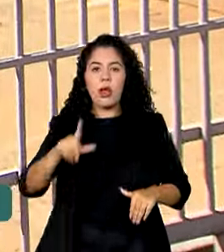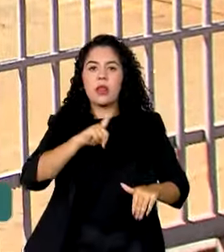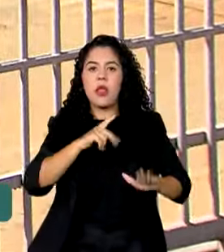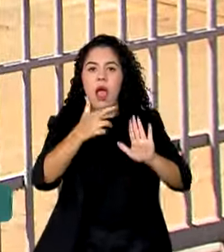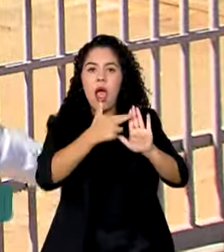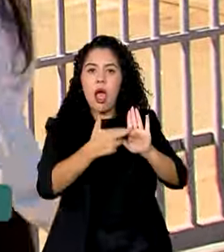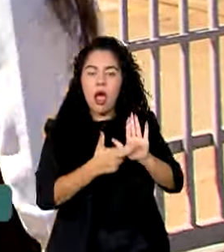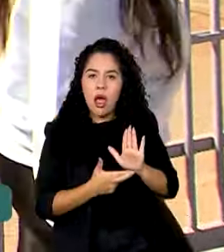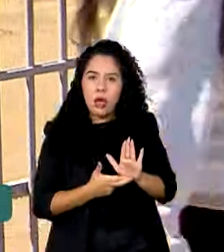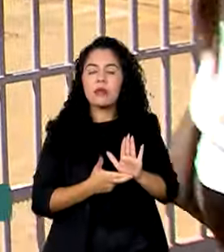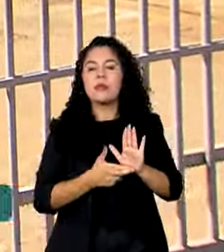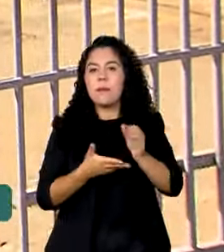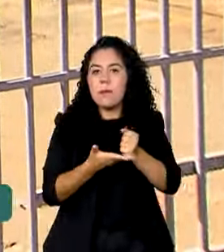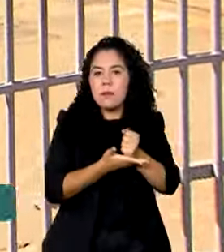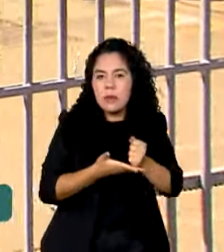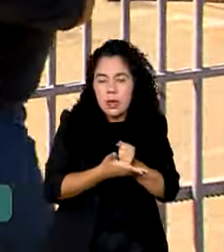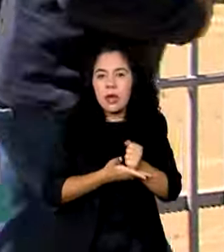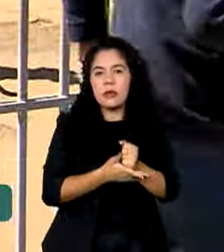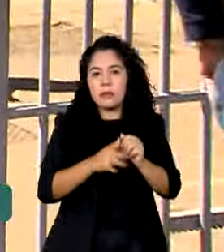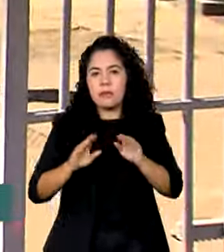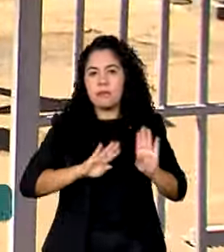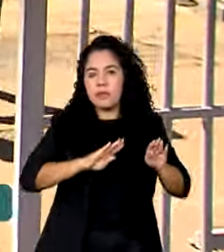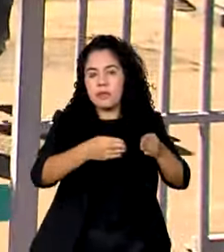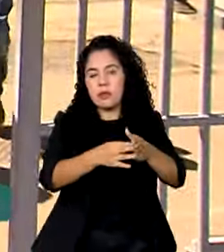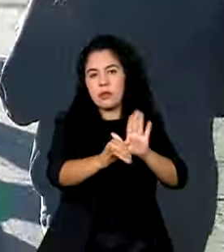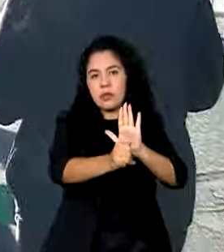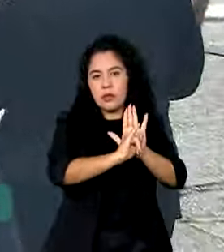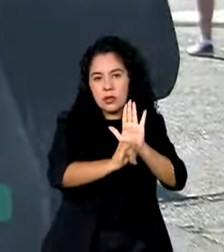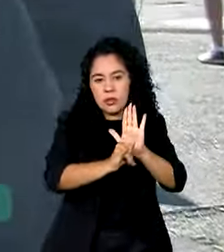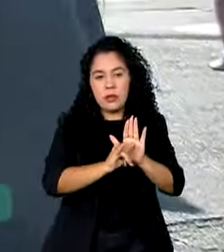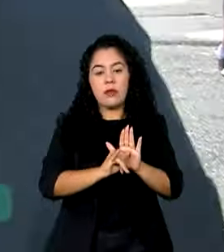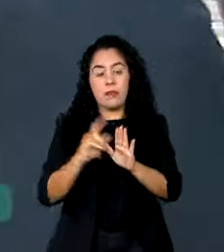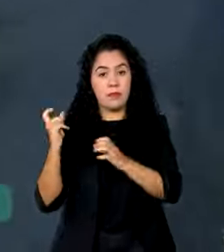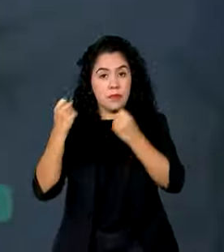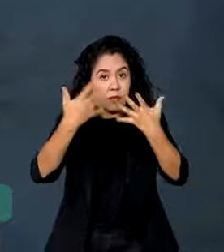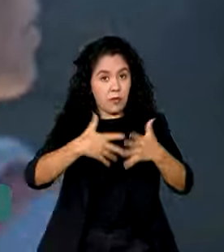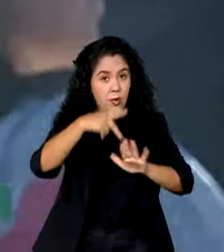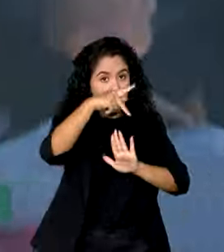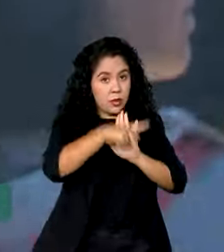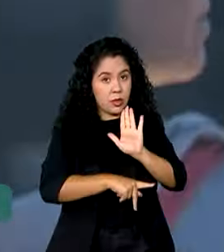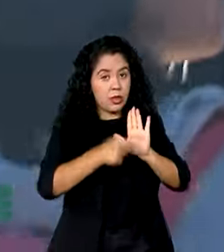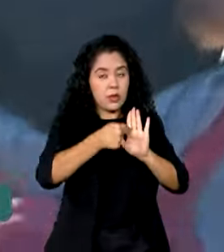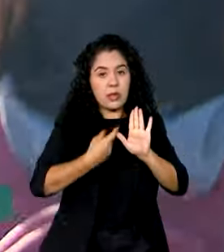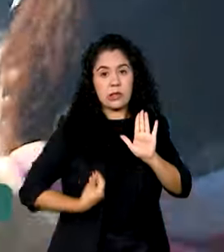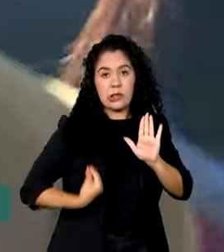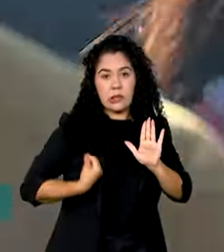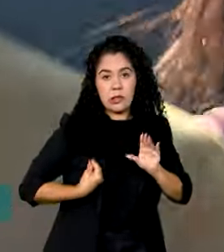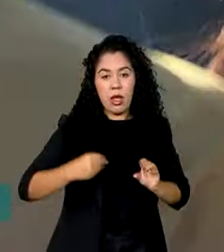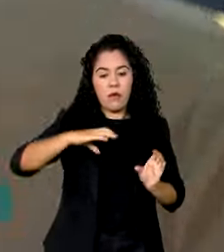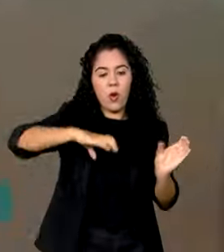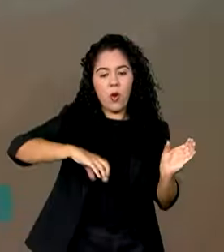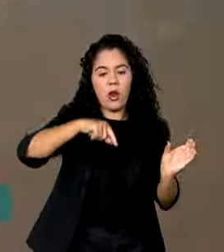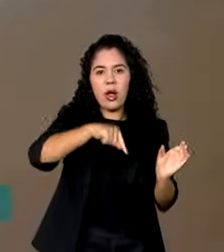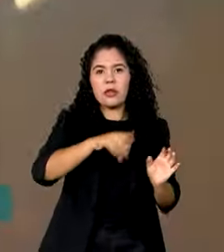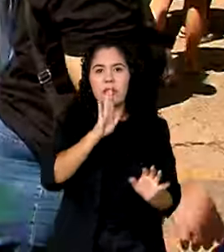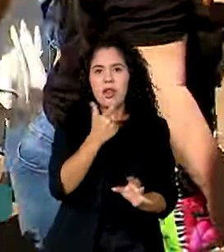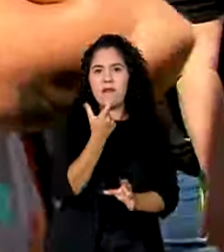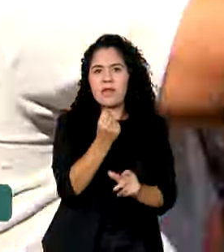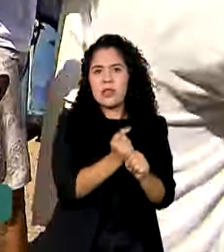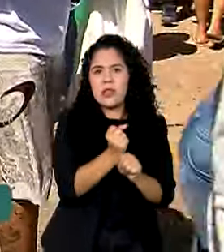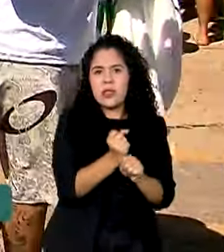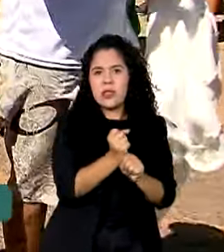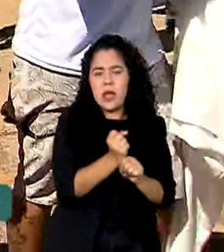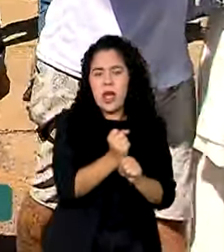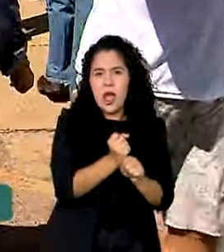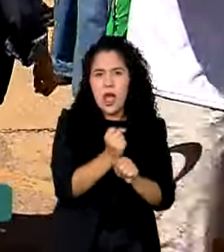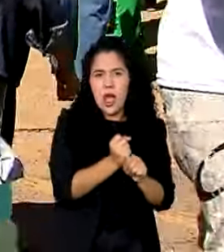assegurando isonomia e segurança jurídica nos concursos. O projeto tramitava no Congresso há mais de 20 anos e